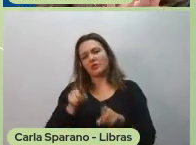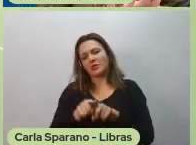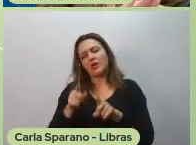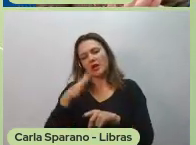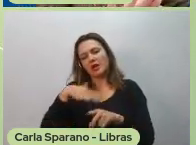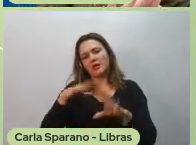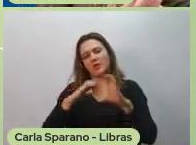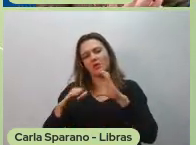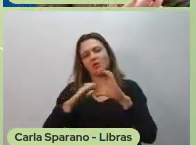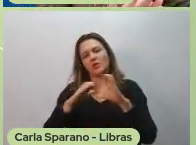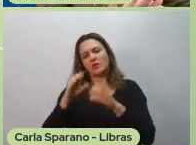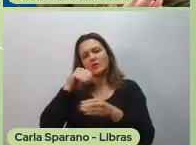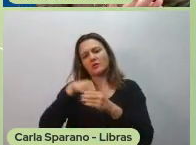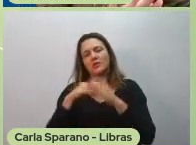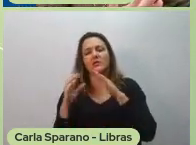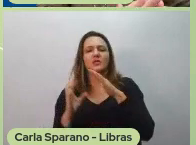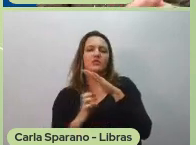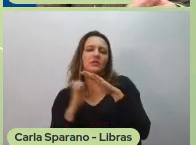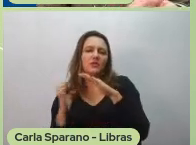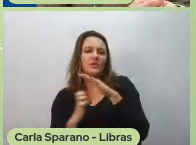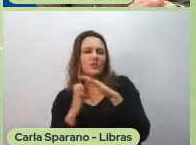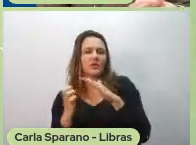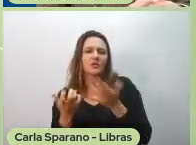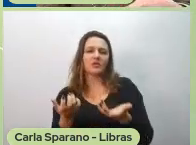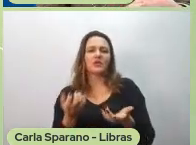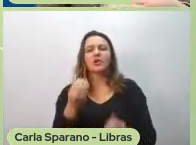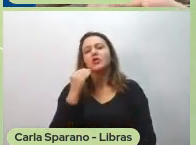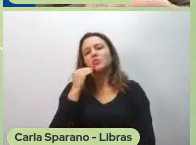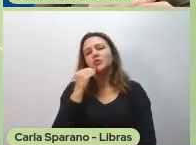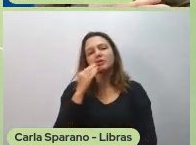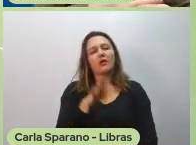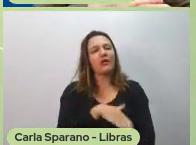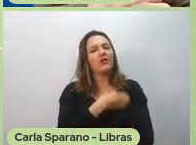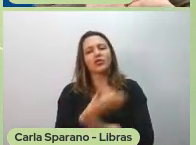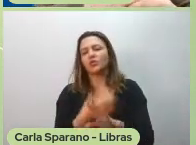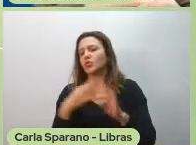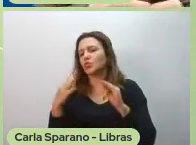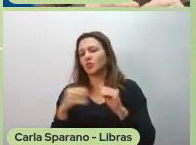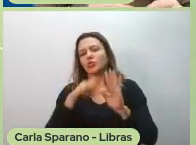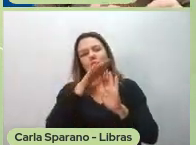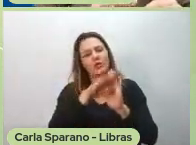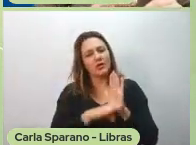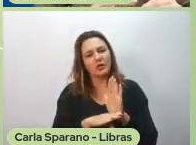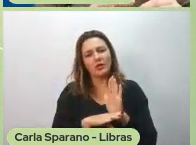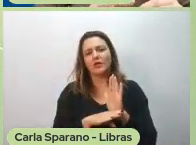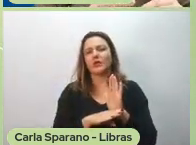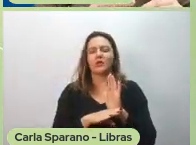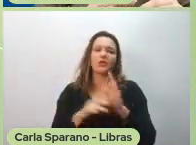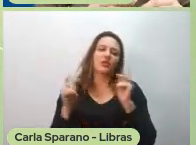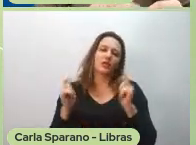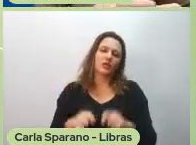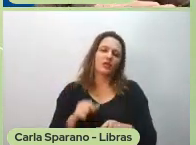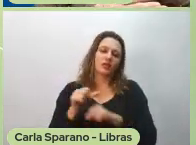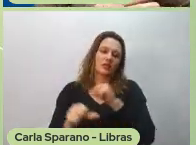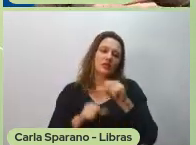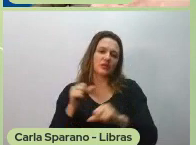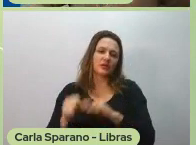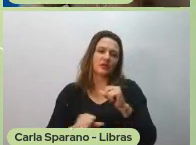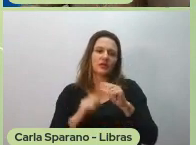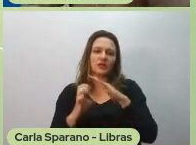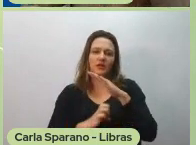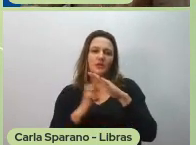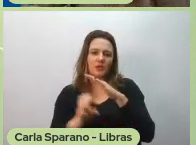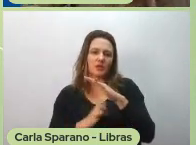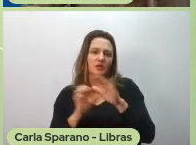interna, então existe. Nossa, eu poderia ficar aqui um dia falando de todos os programas de comunicação interna que suportam essa transformação organizacional,